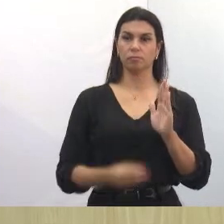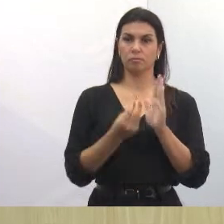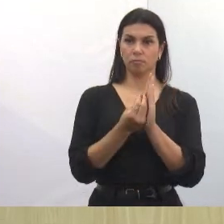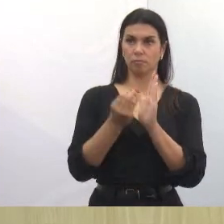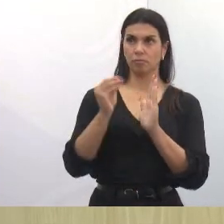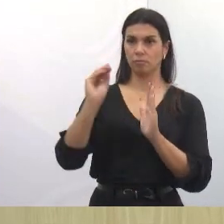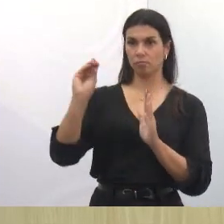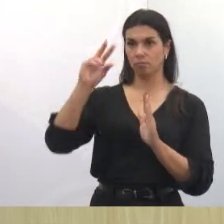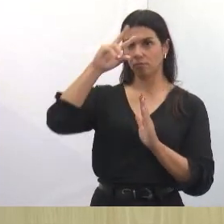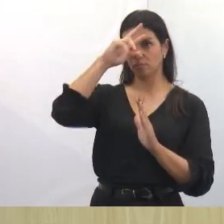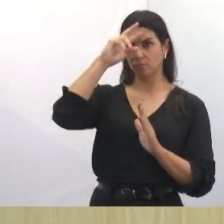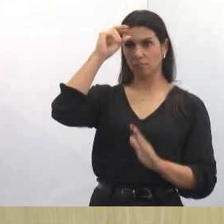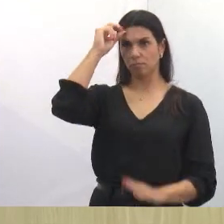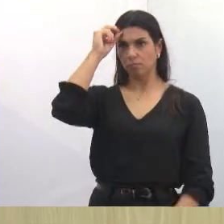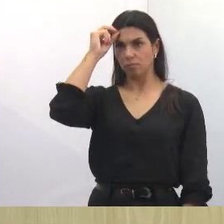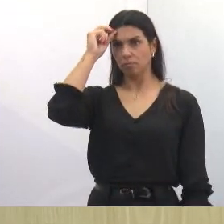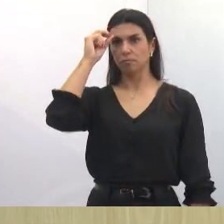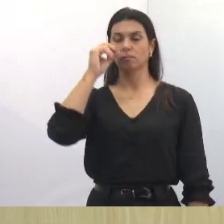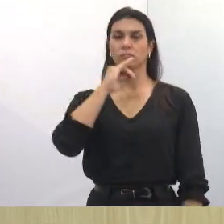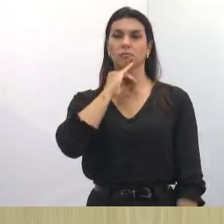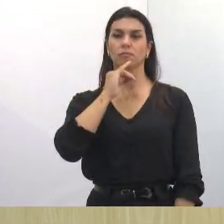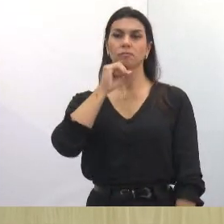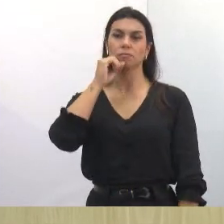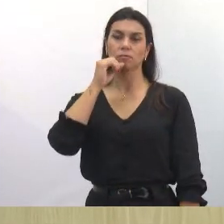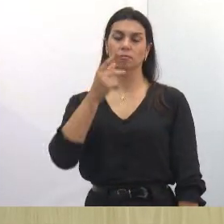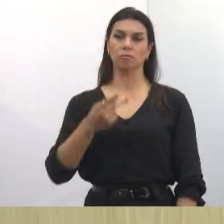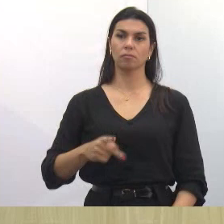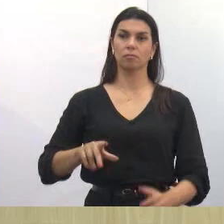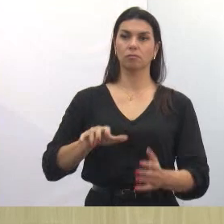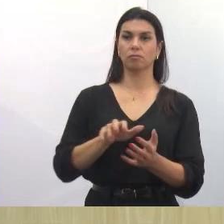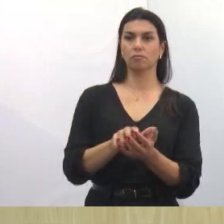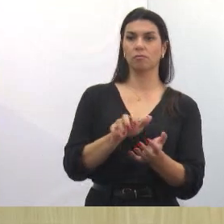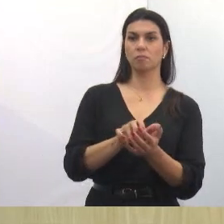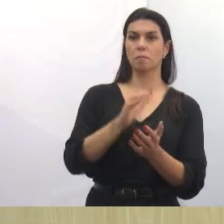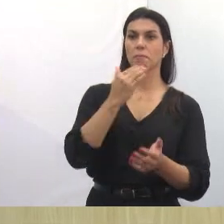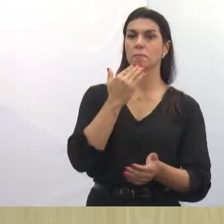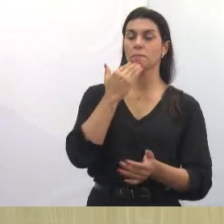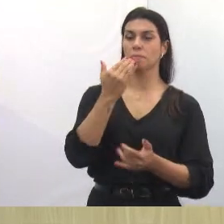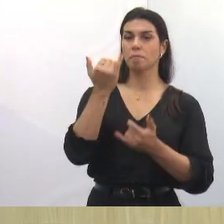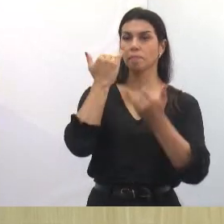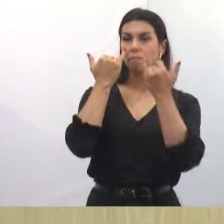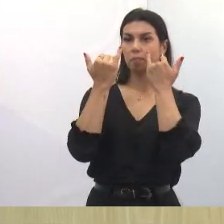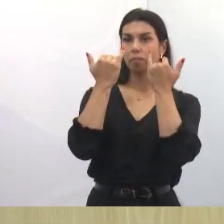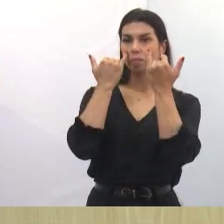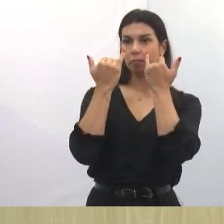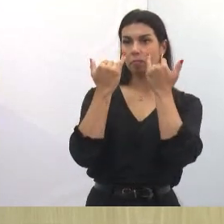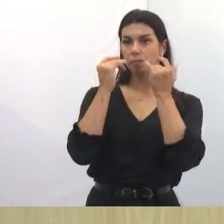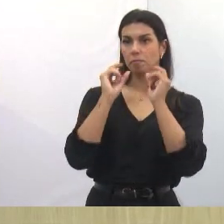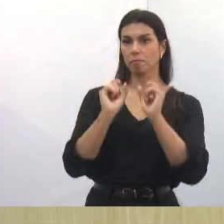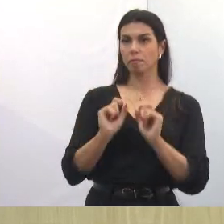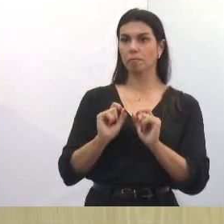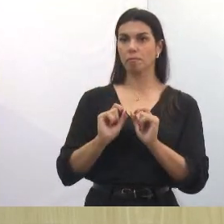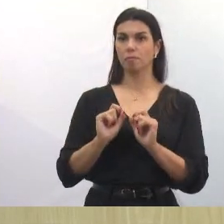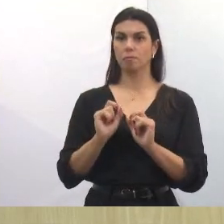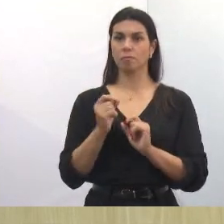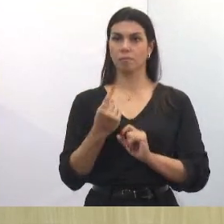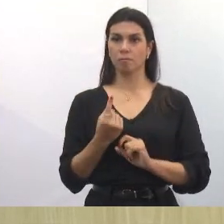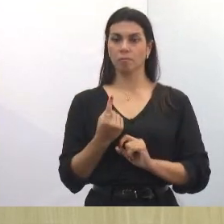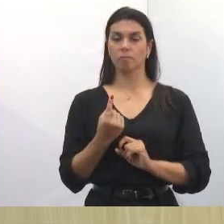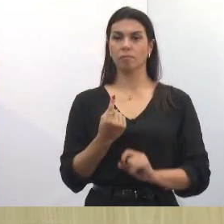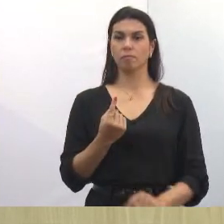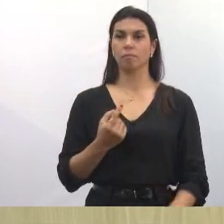seja encaminhado, senhor prefeito municipal de Jacareí, o seguinte pedido de informações.